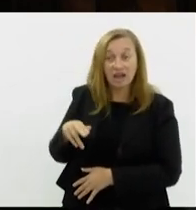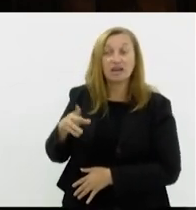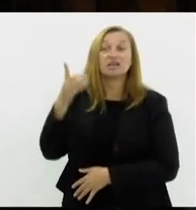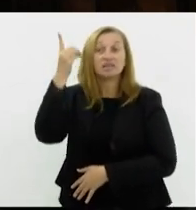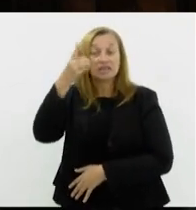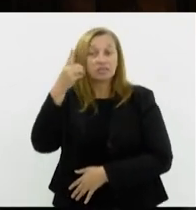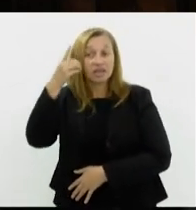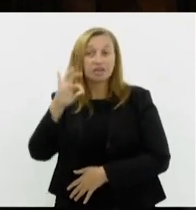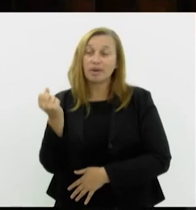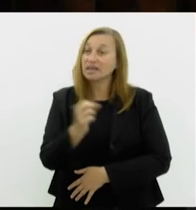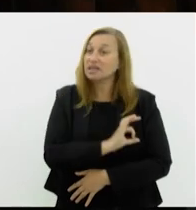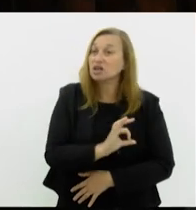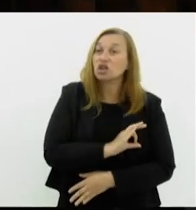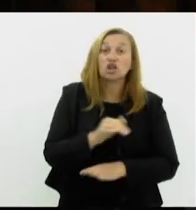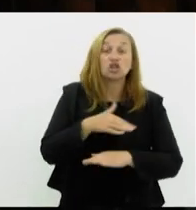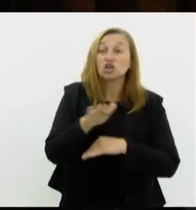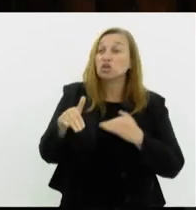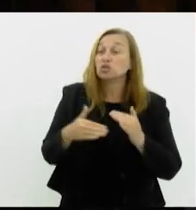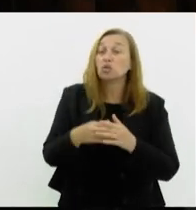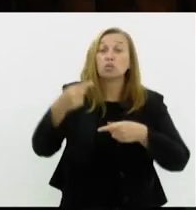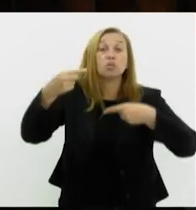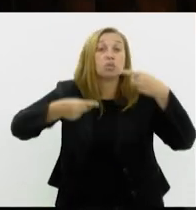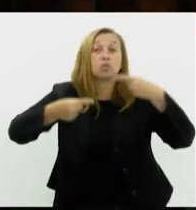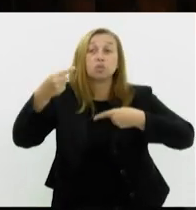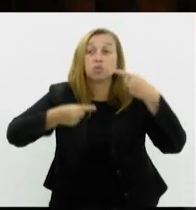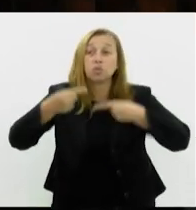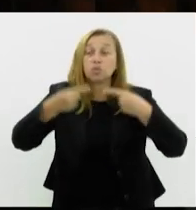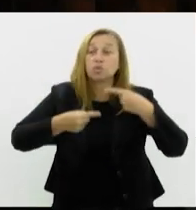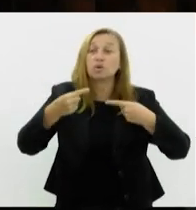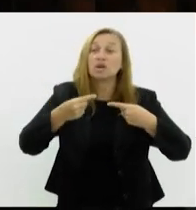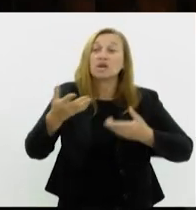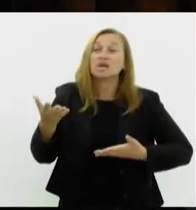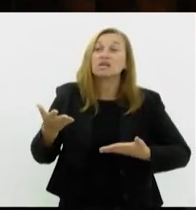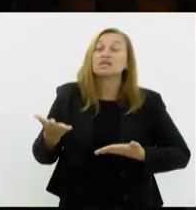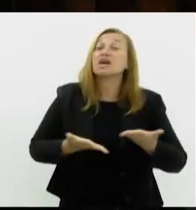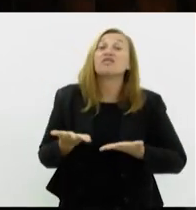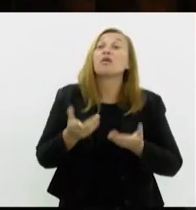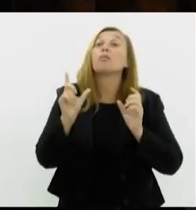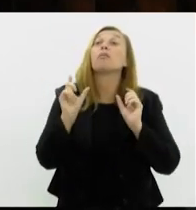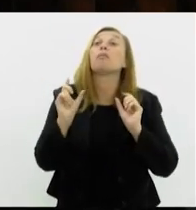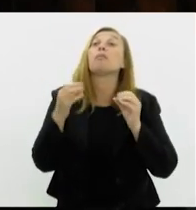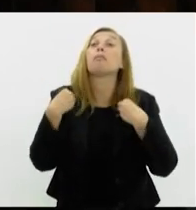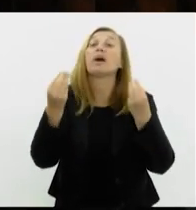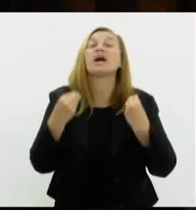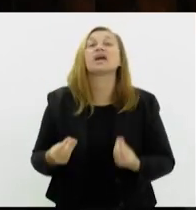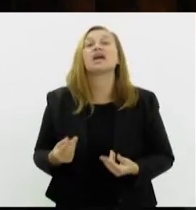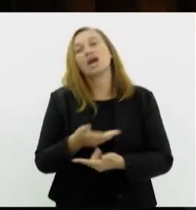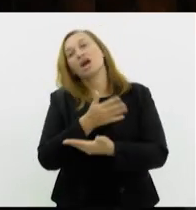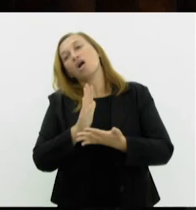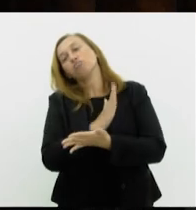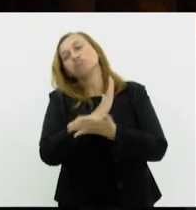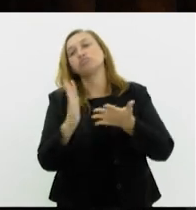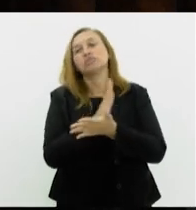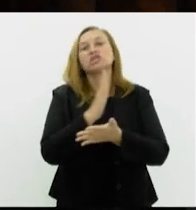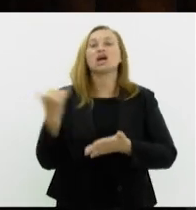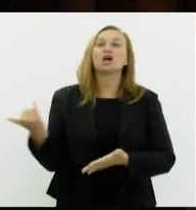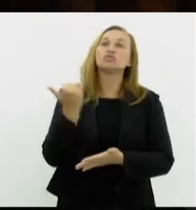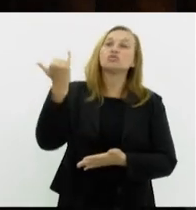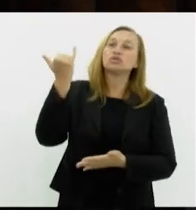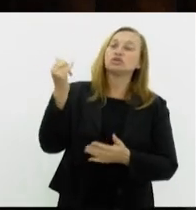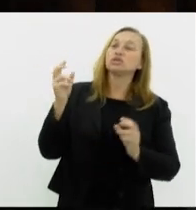Marta Rocha, que toda essa discussão serviu para algumas questões importantes. A primeira